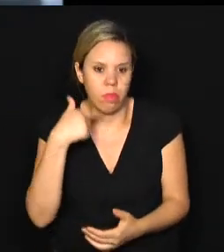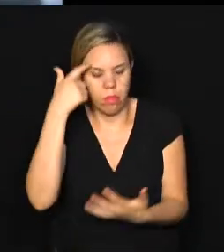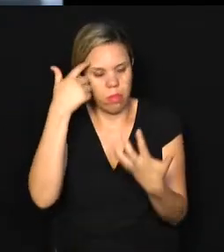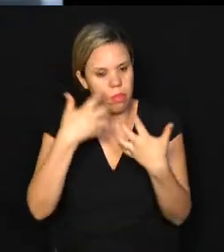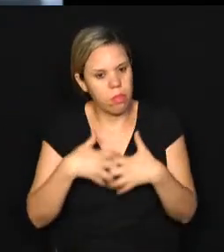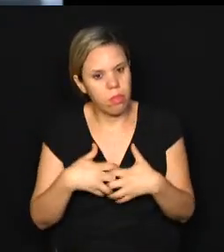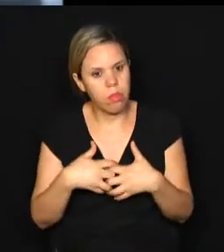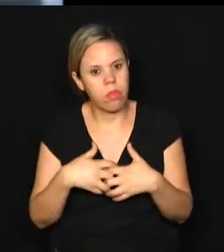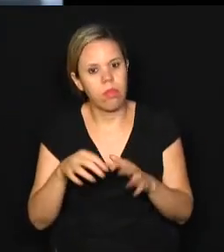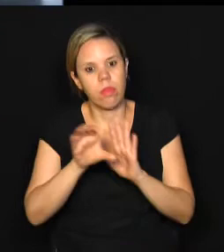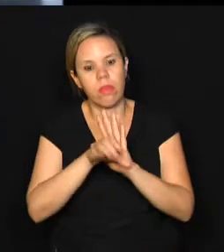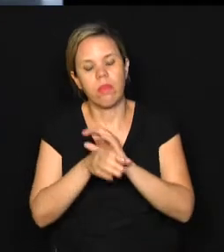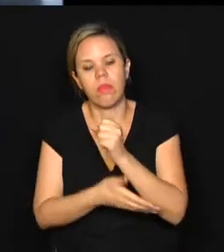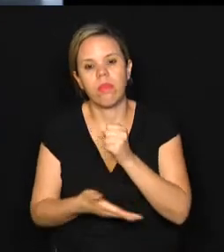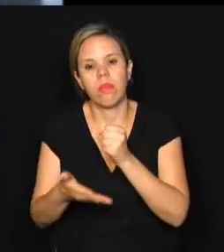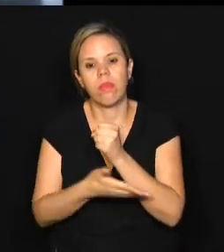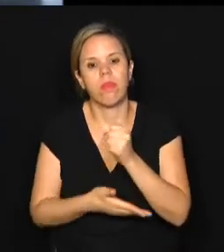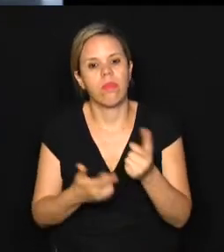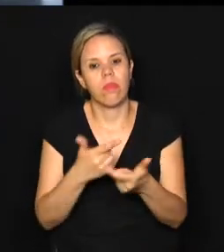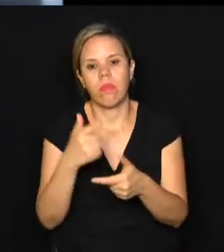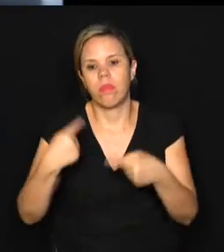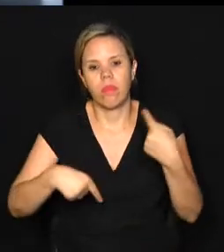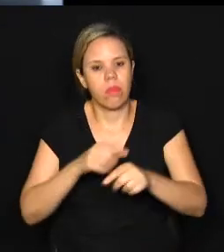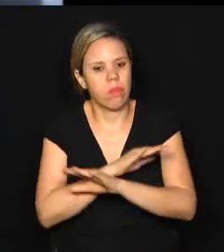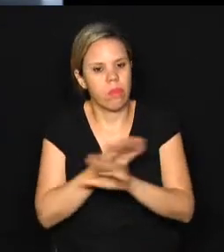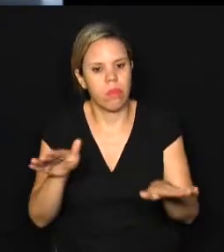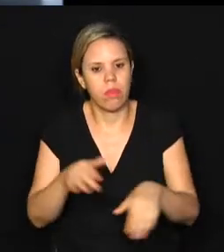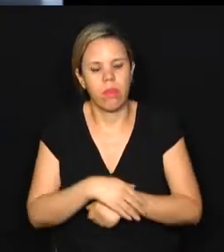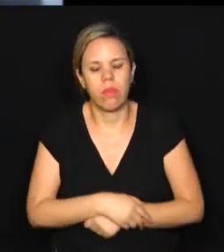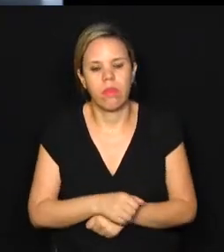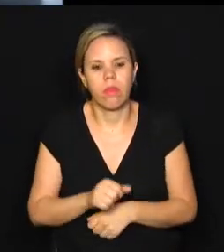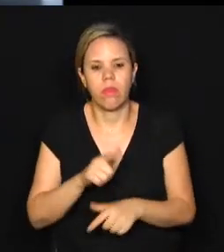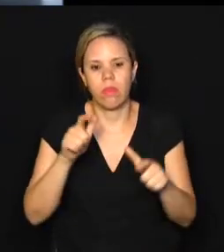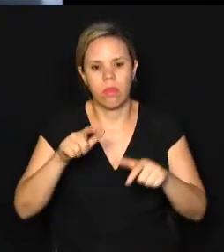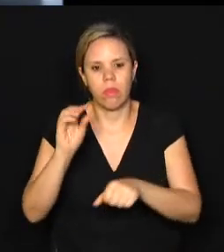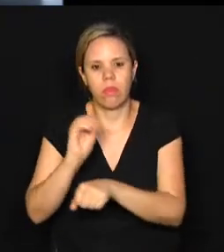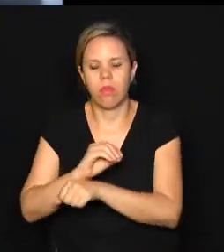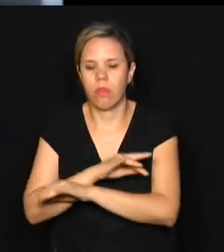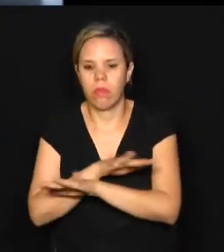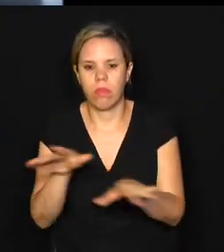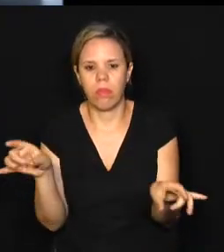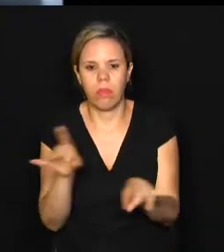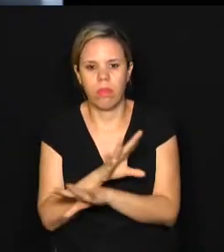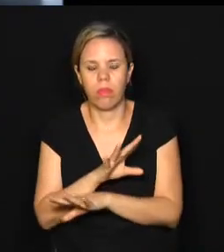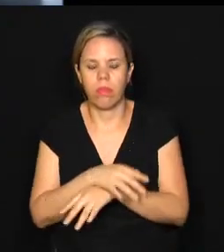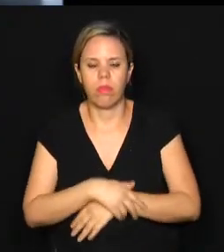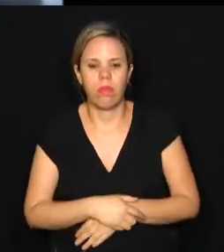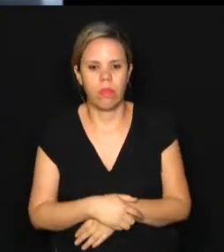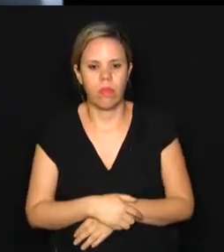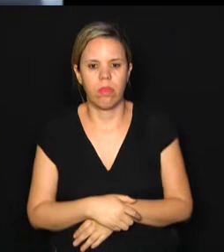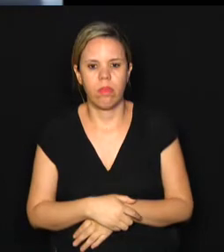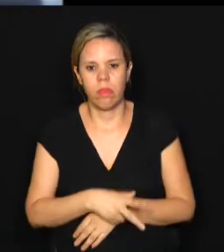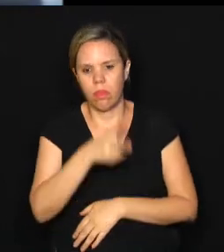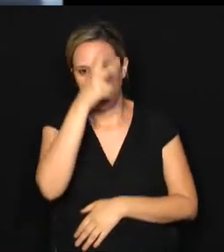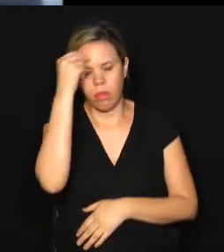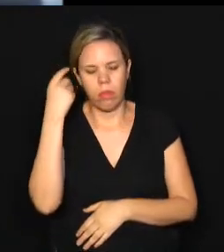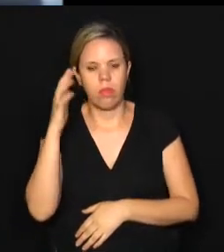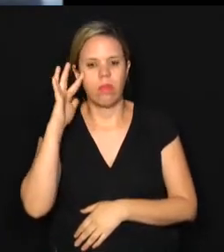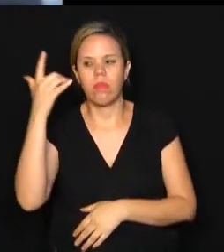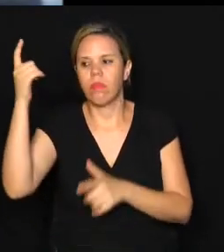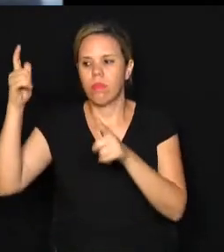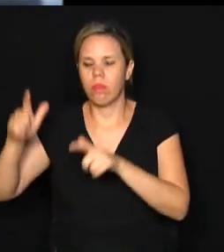nos conceitos básicos. Não tem que discutir mais. A área de preservação acabou. Ponto. Senhor prefeito, arrume outro